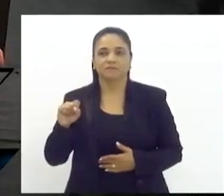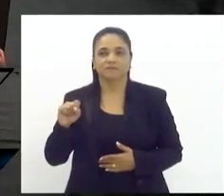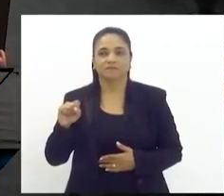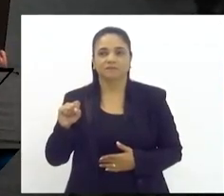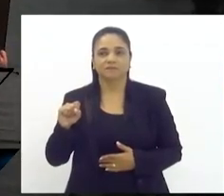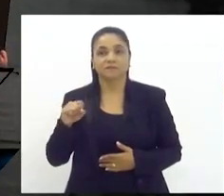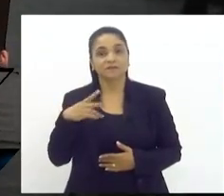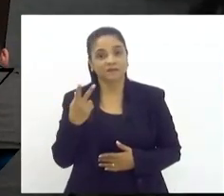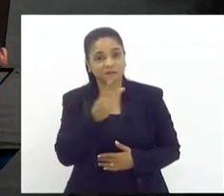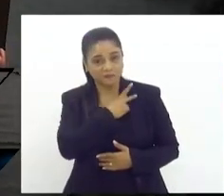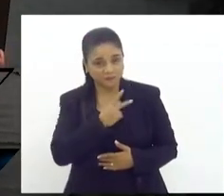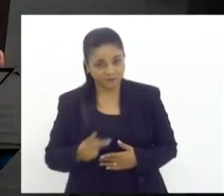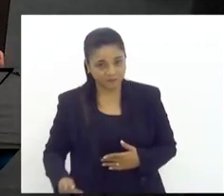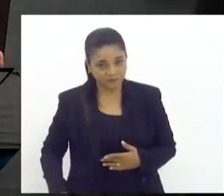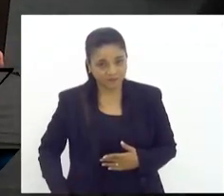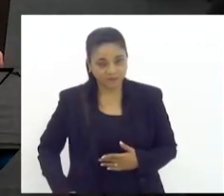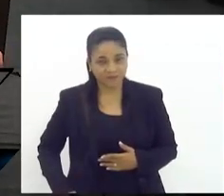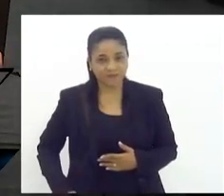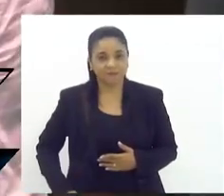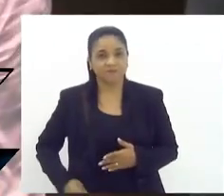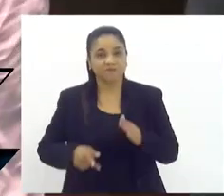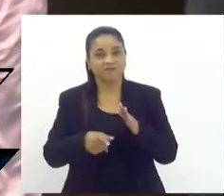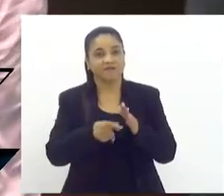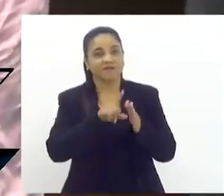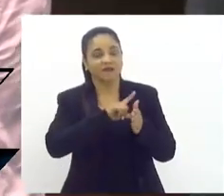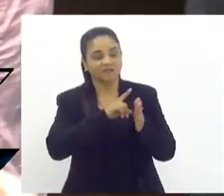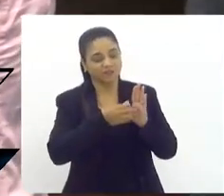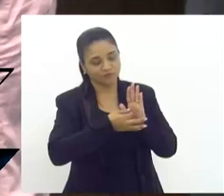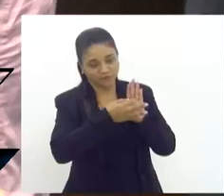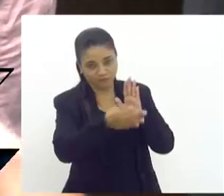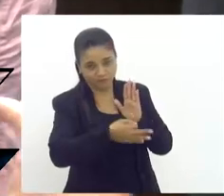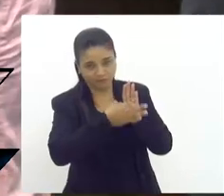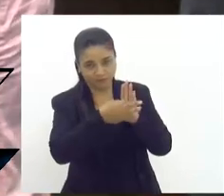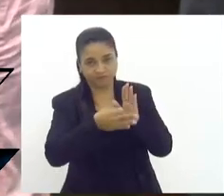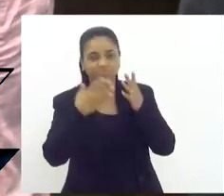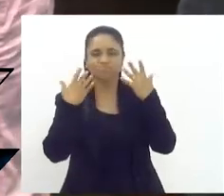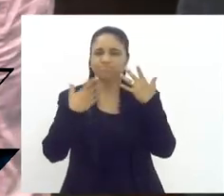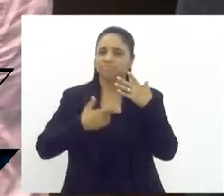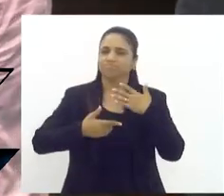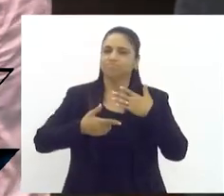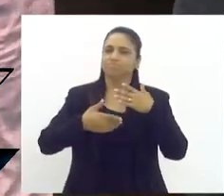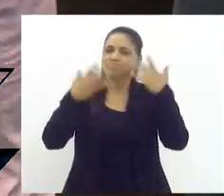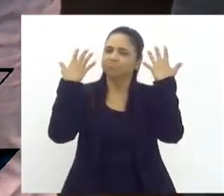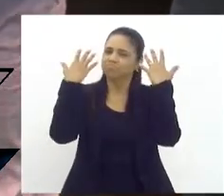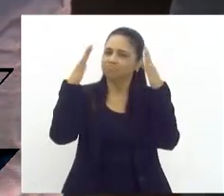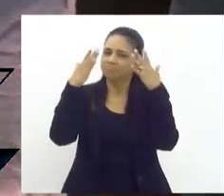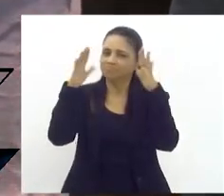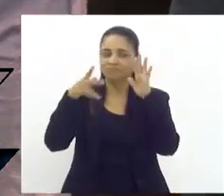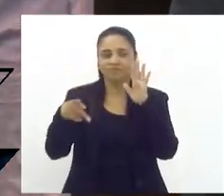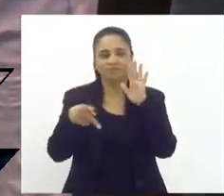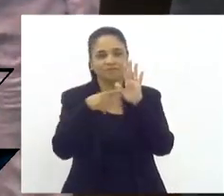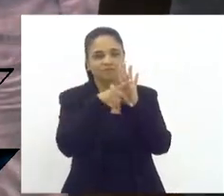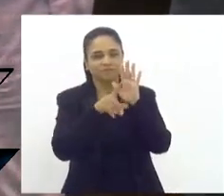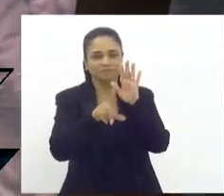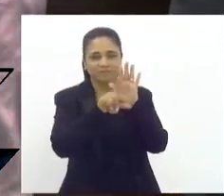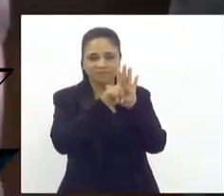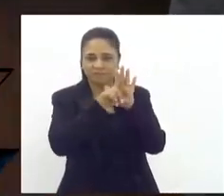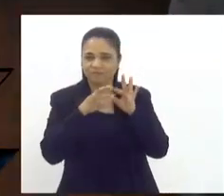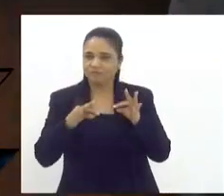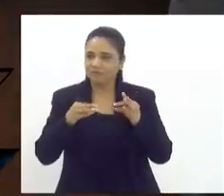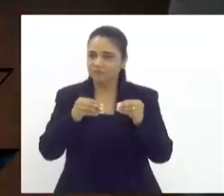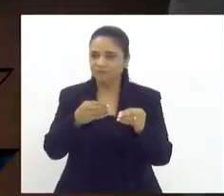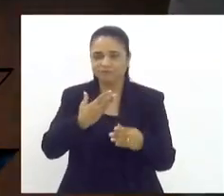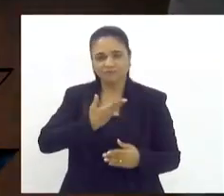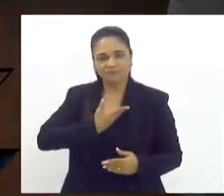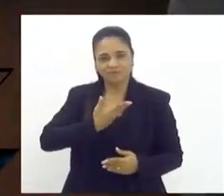Presidente antes do parecia que iria aproveitar para parabenizar todos os autores desse projeto especial a nossa amiga